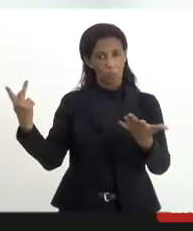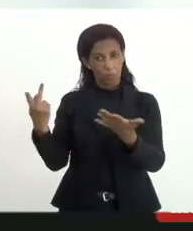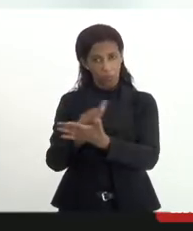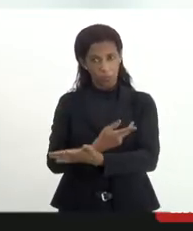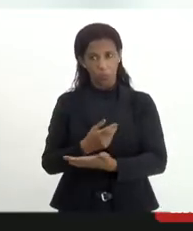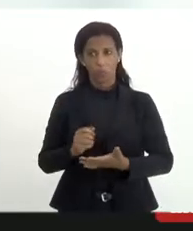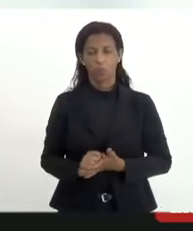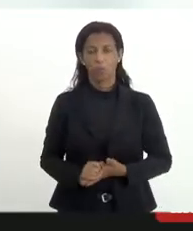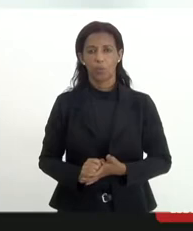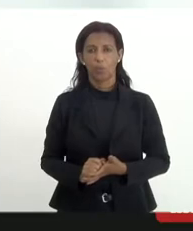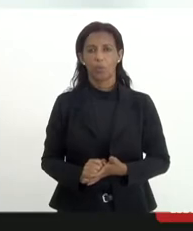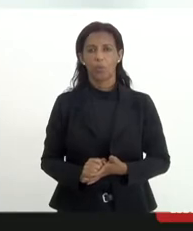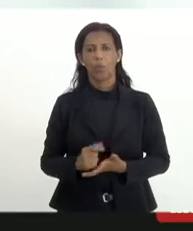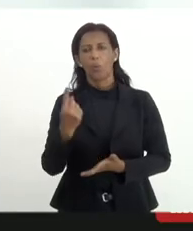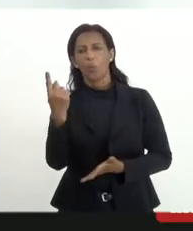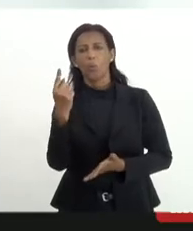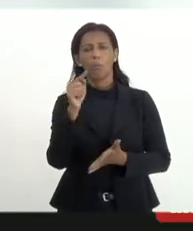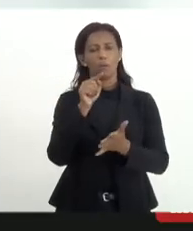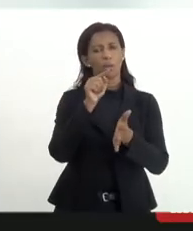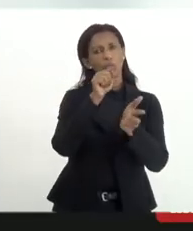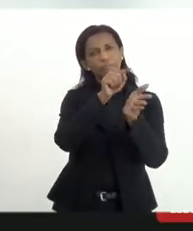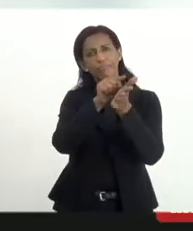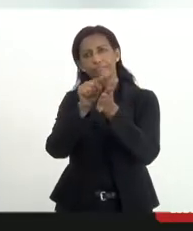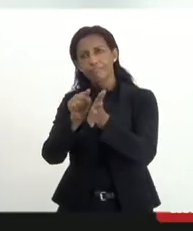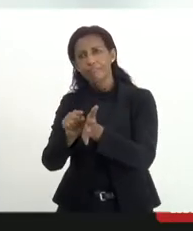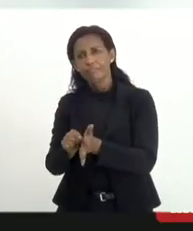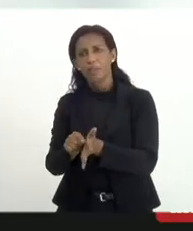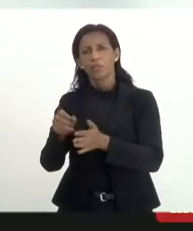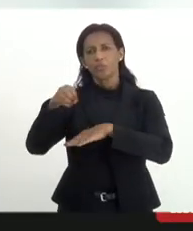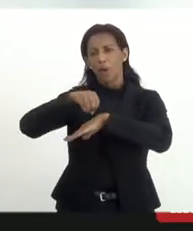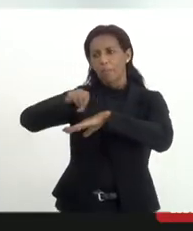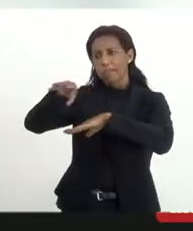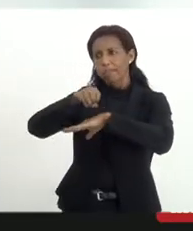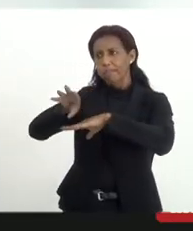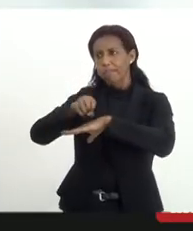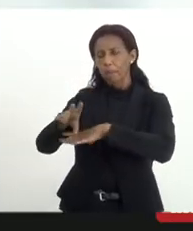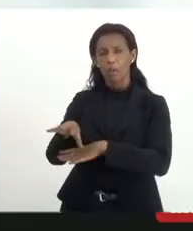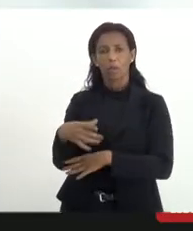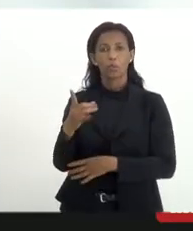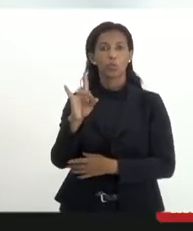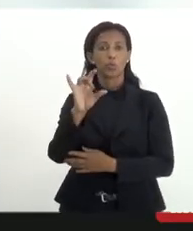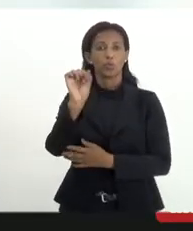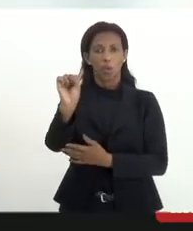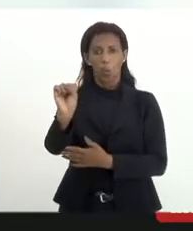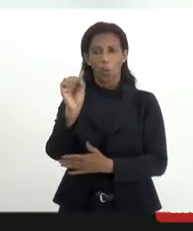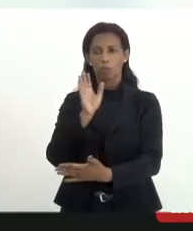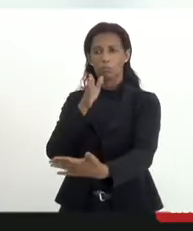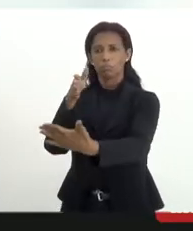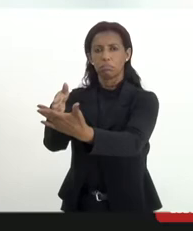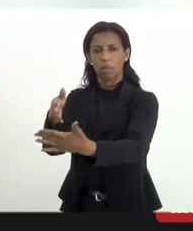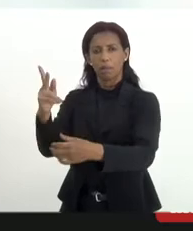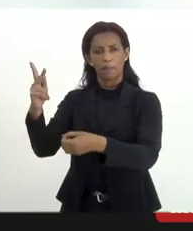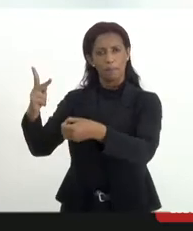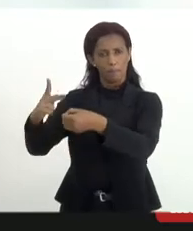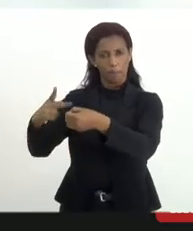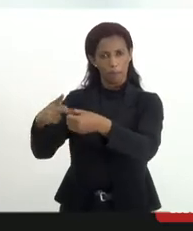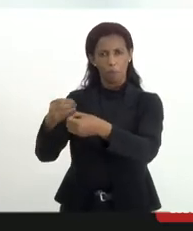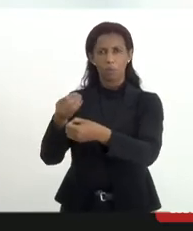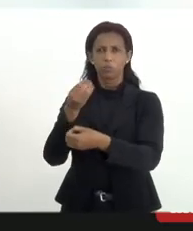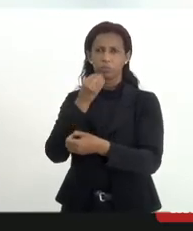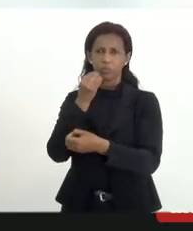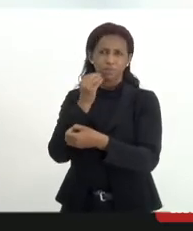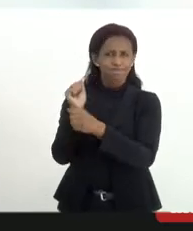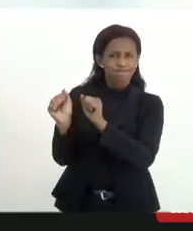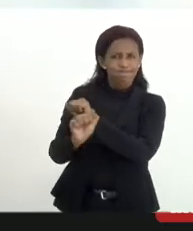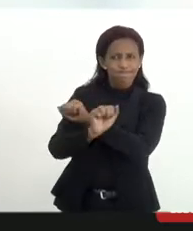está em uma das perguntas encaminhadas no dia 8 à Petrobras, maior transparência